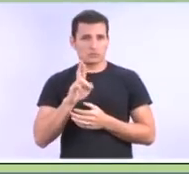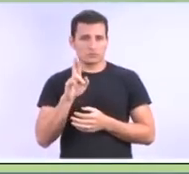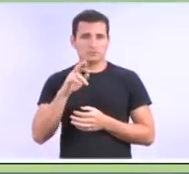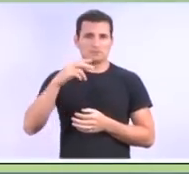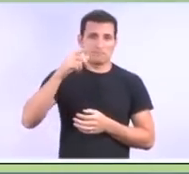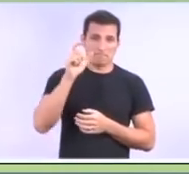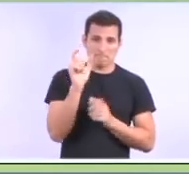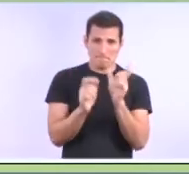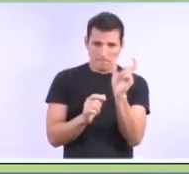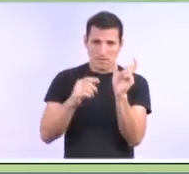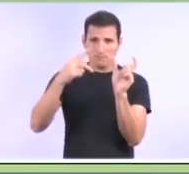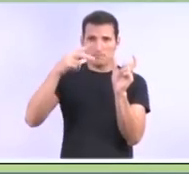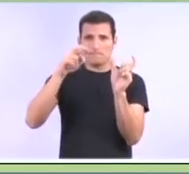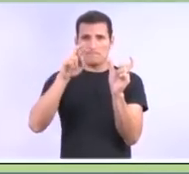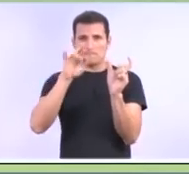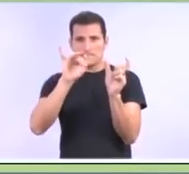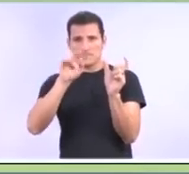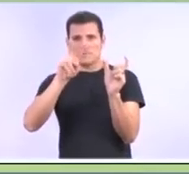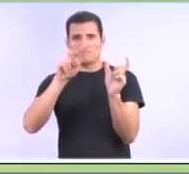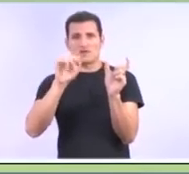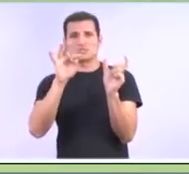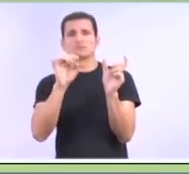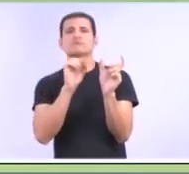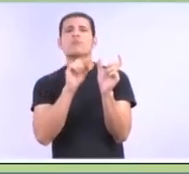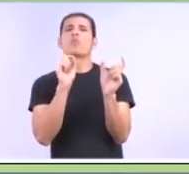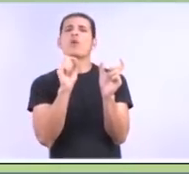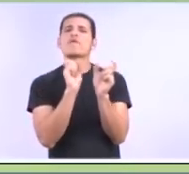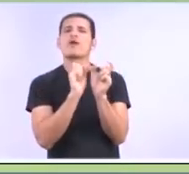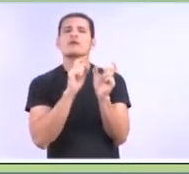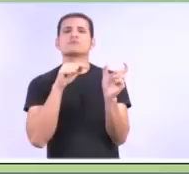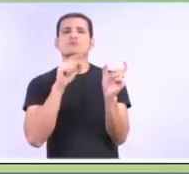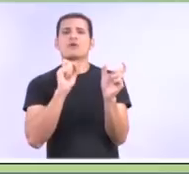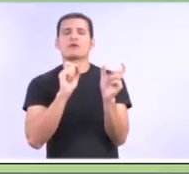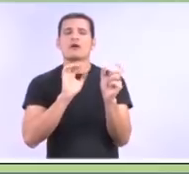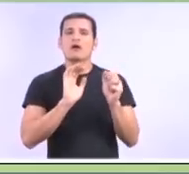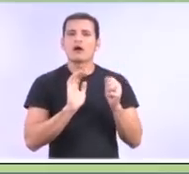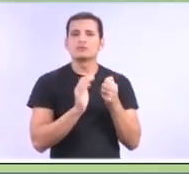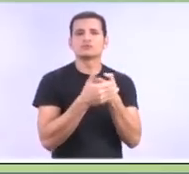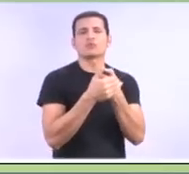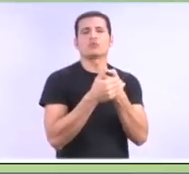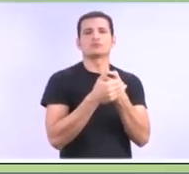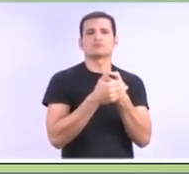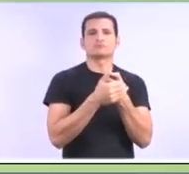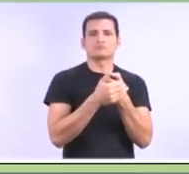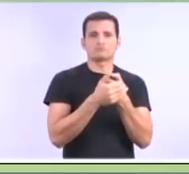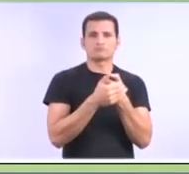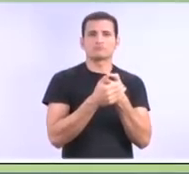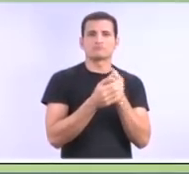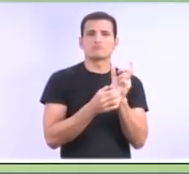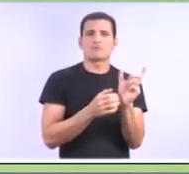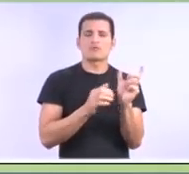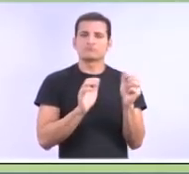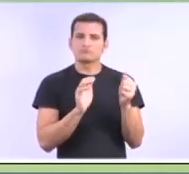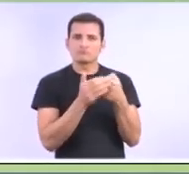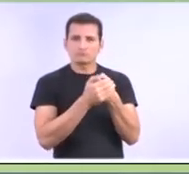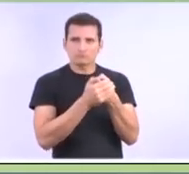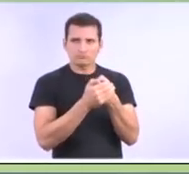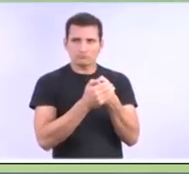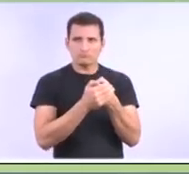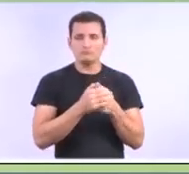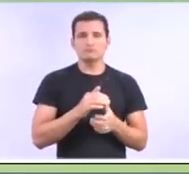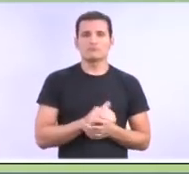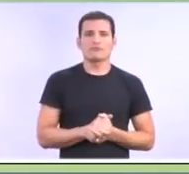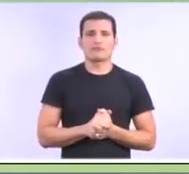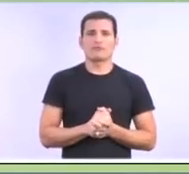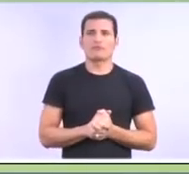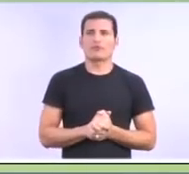private. Quer dizer, esse private esconde o atributo do mundo externo à classe. O qualificador private é